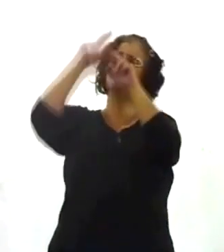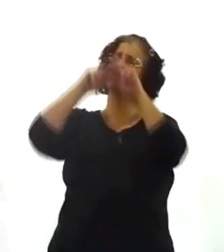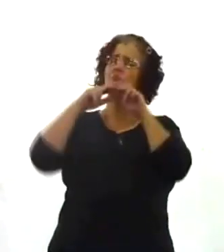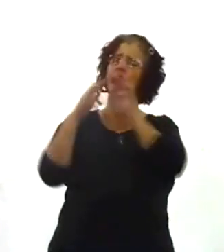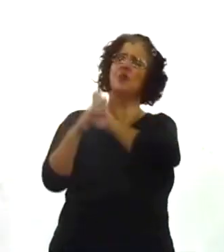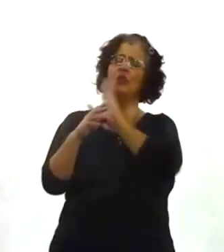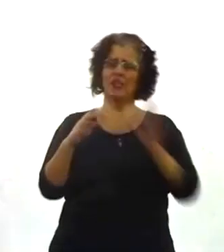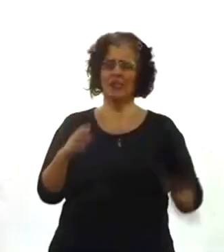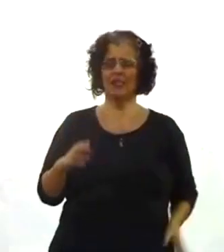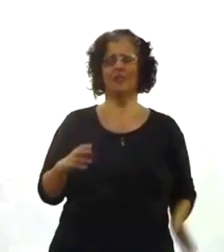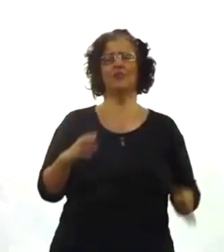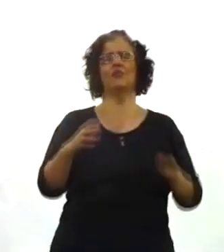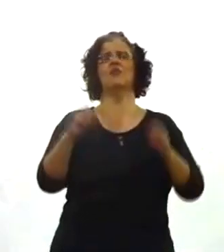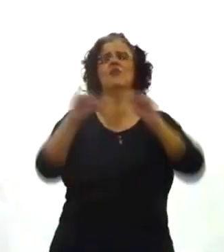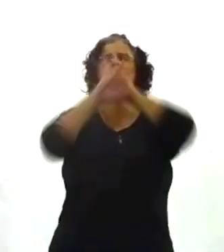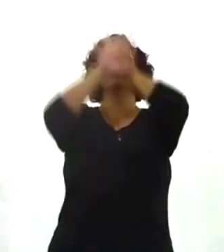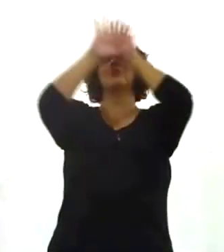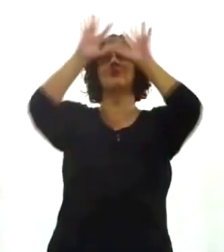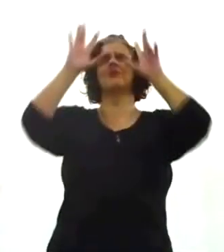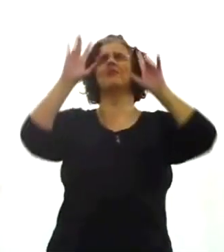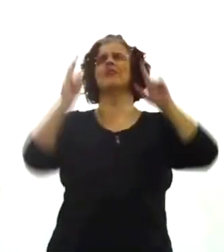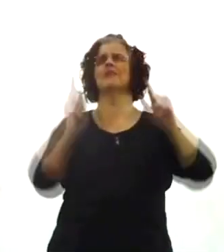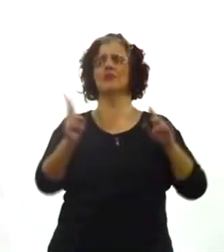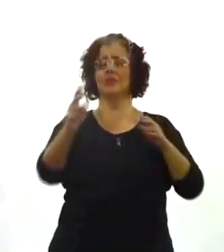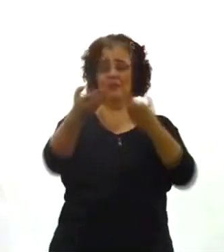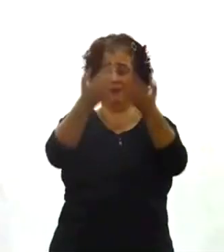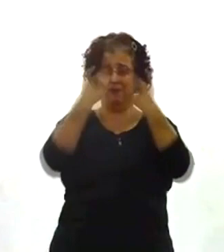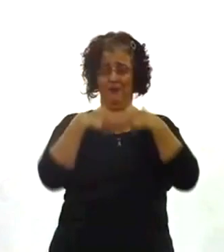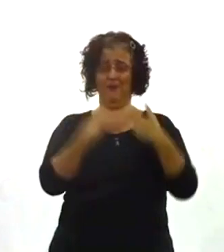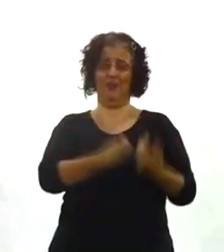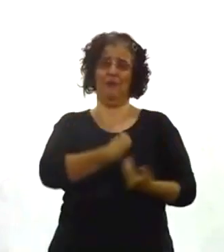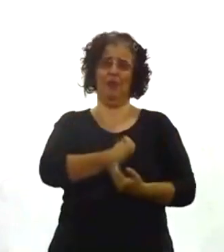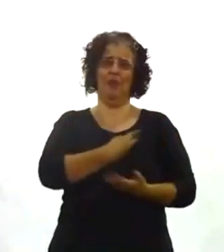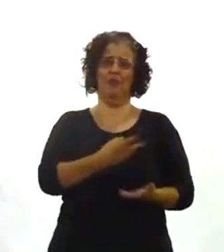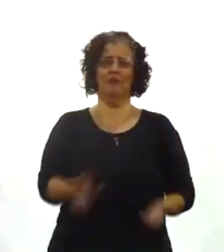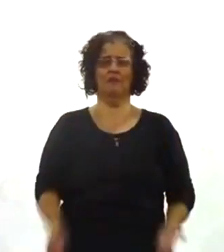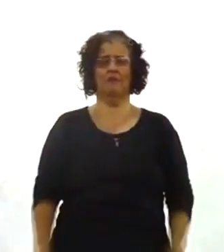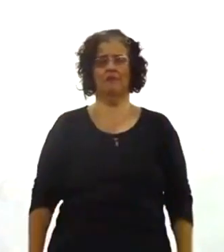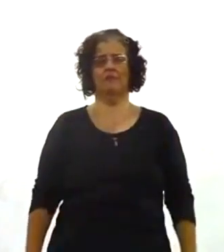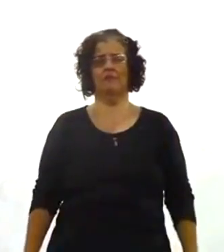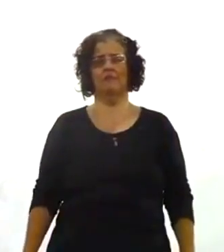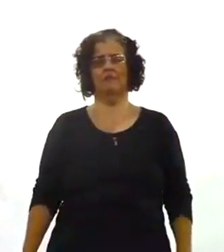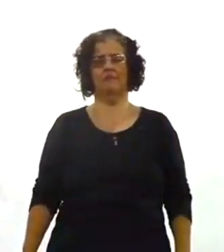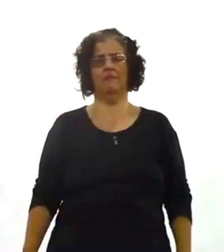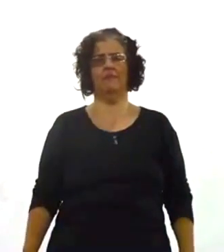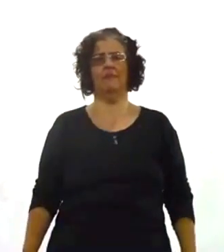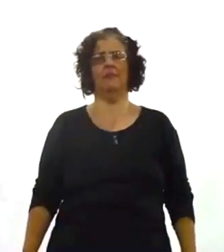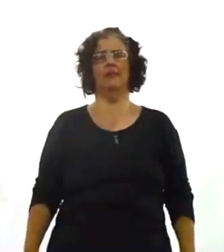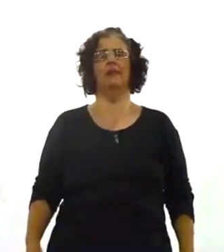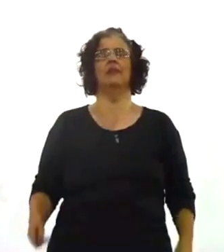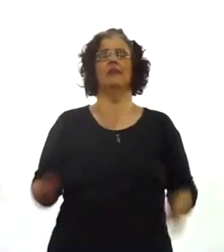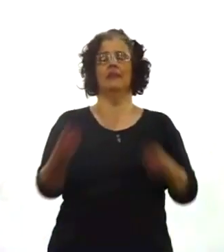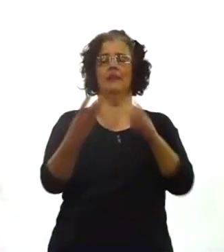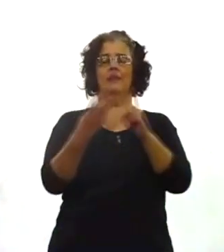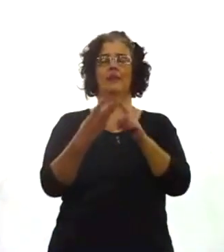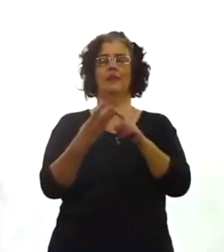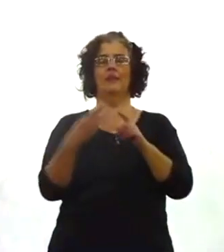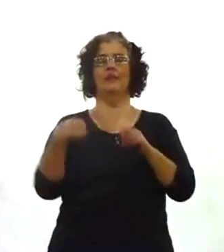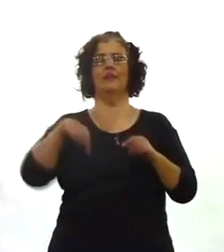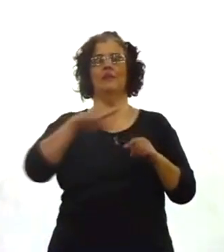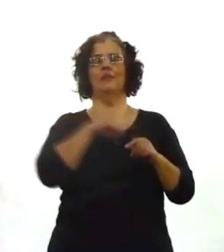minha vida hoje e pela eternidade afora. E também nós seremos